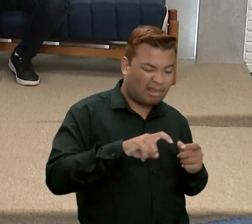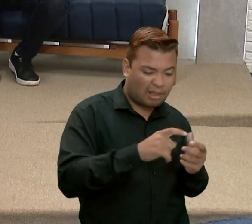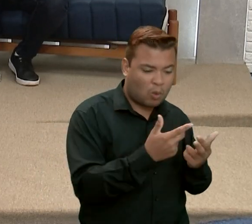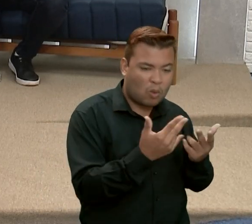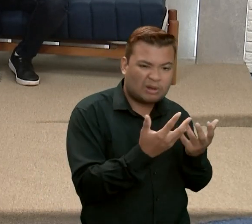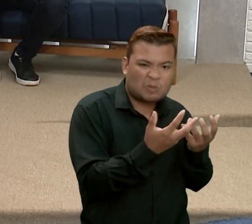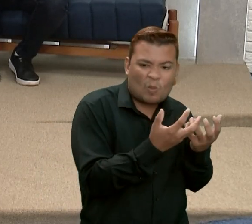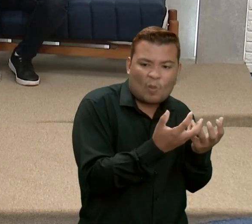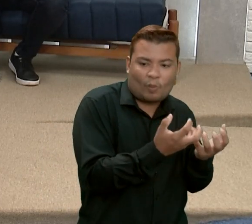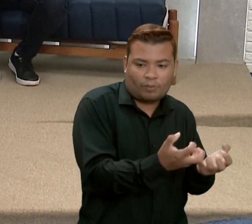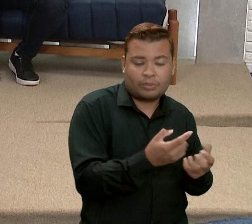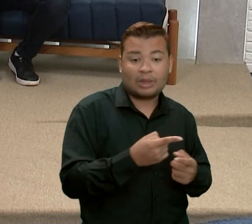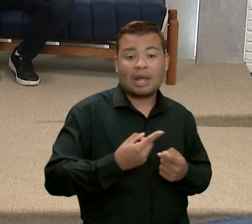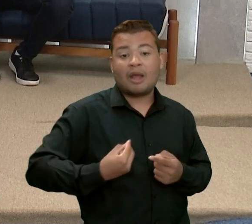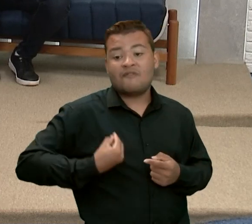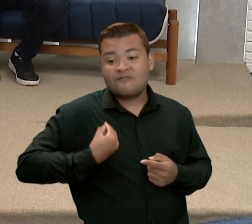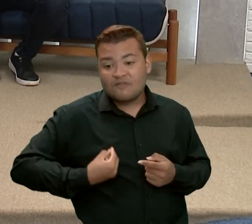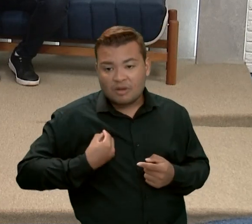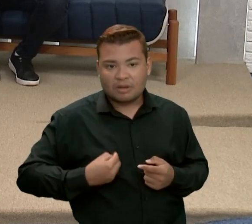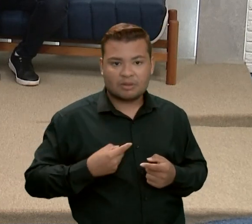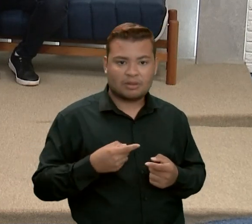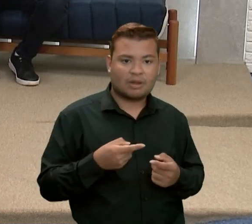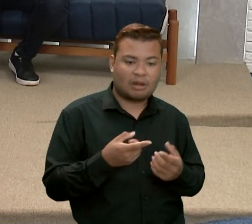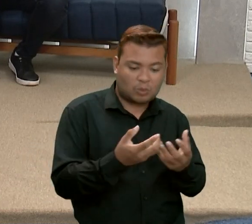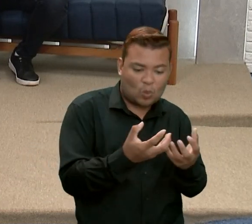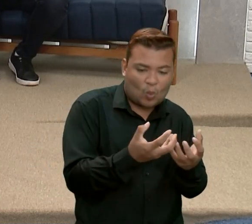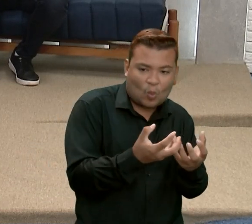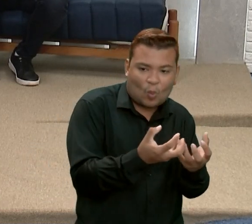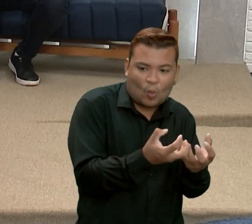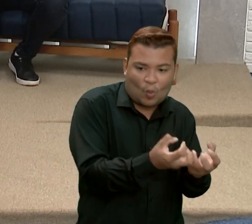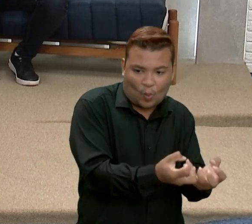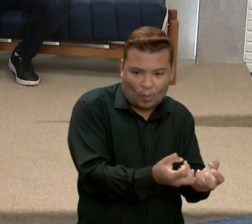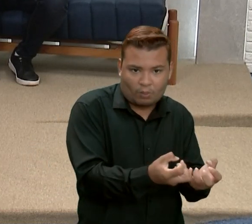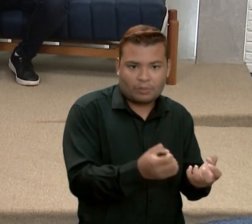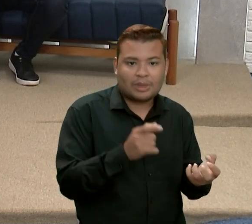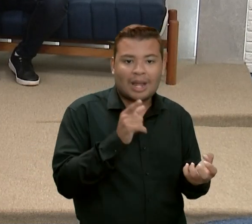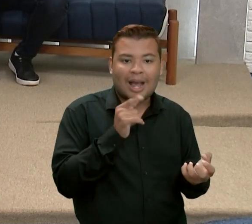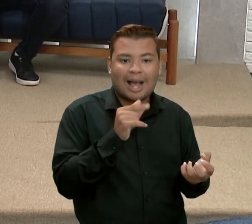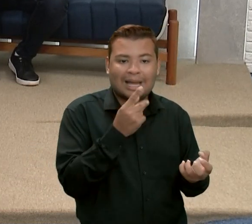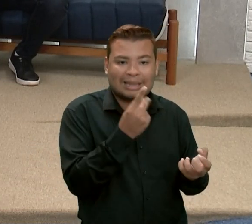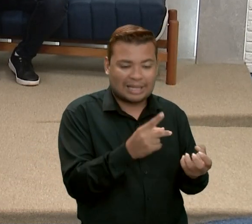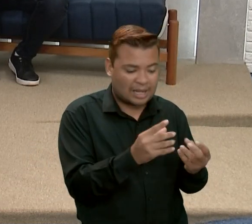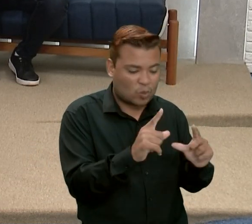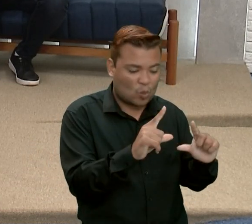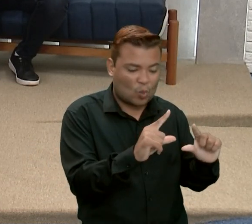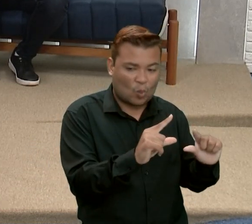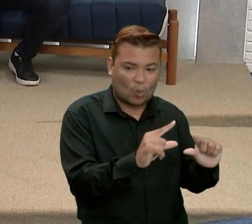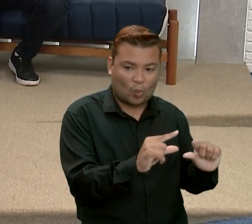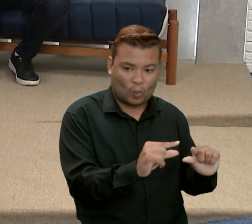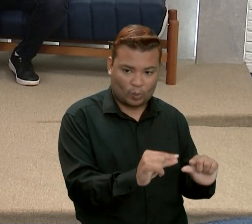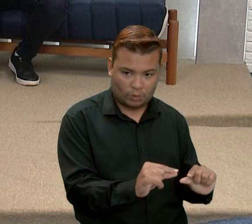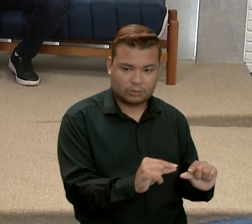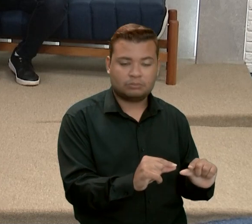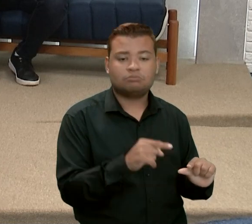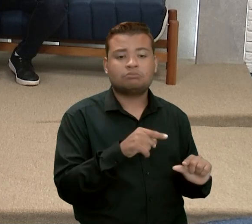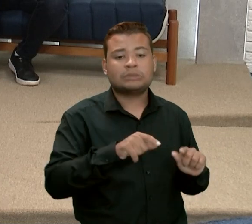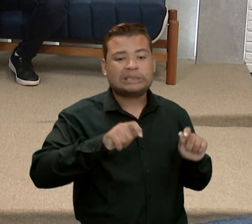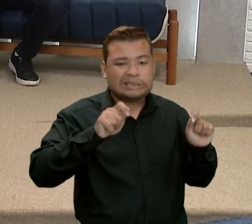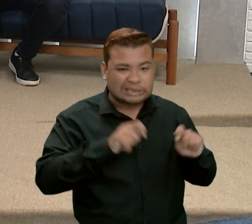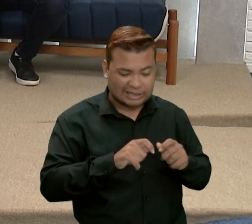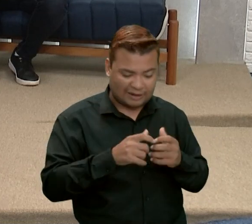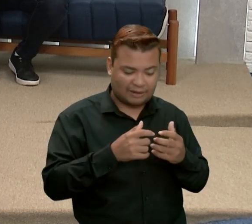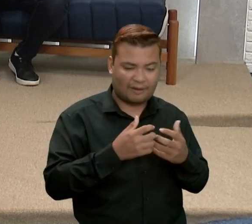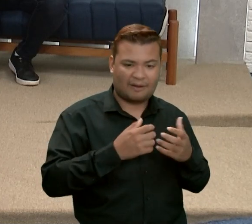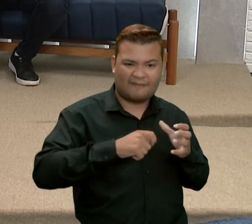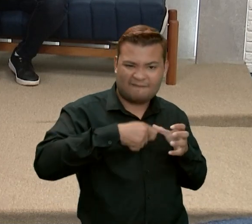lá vivos, eles vão ser desidratados, a gente vai reduzir a quantidade de água, né, presente ali. A gente vai poder